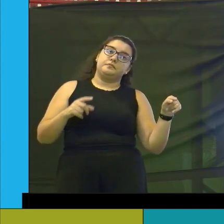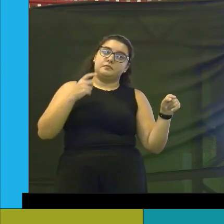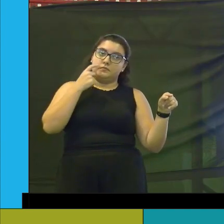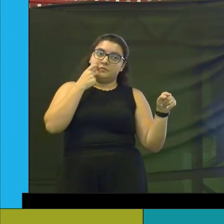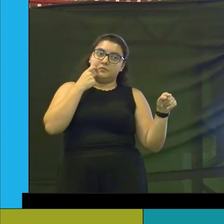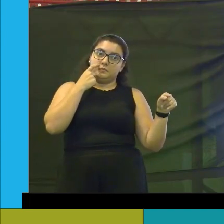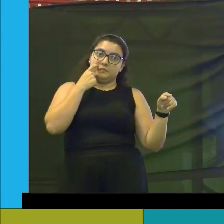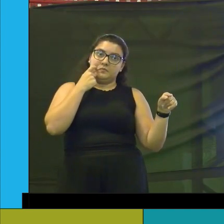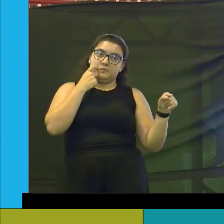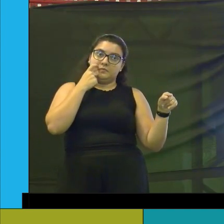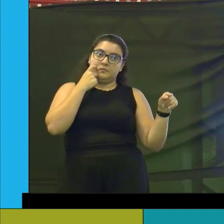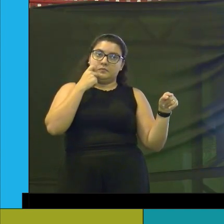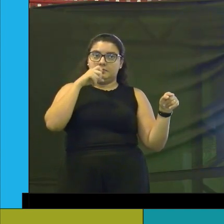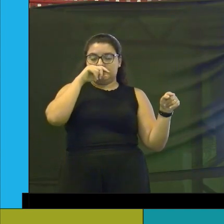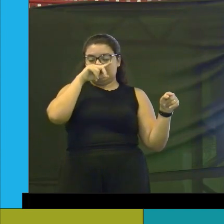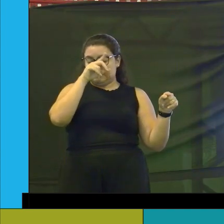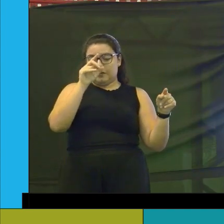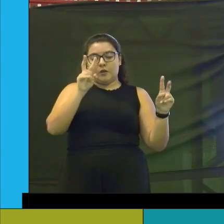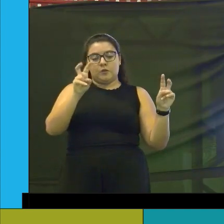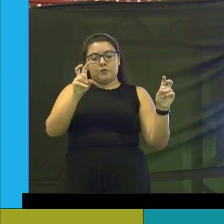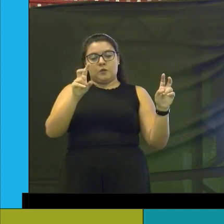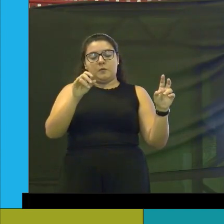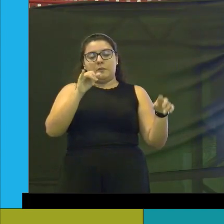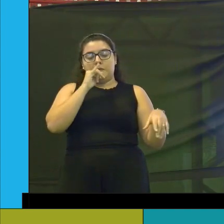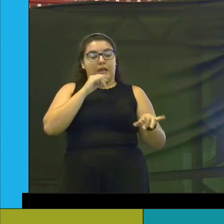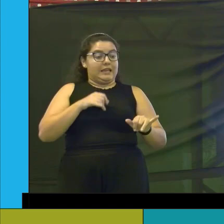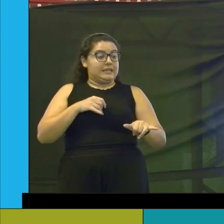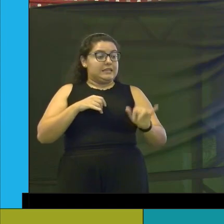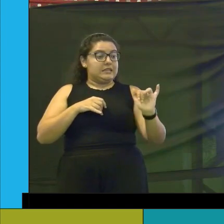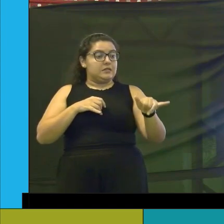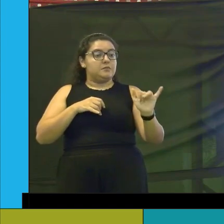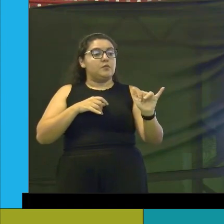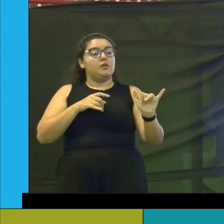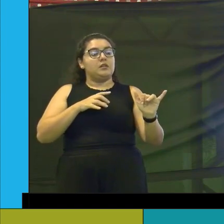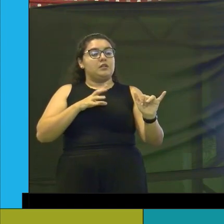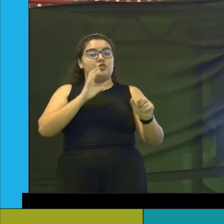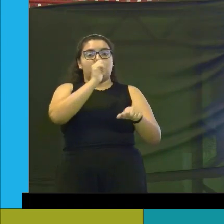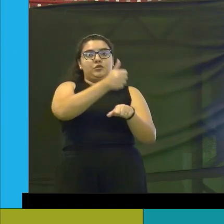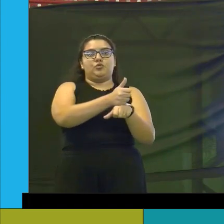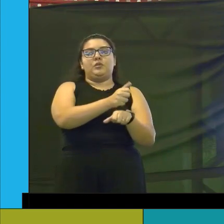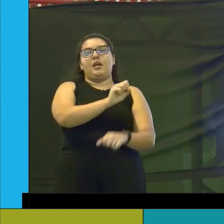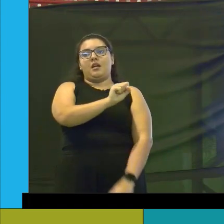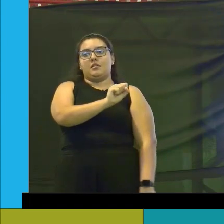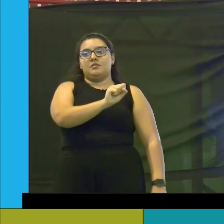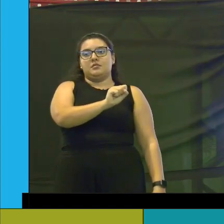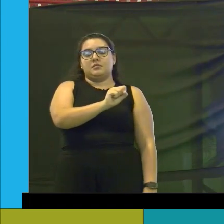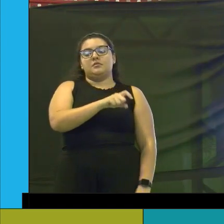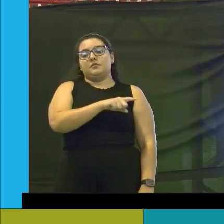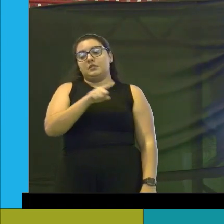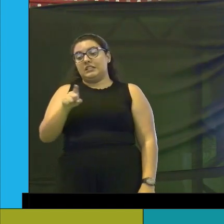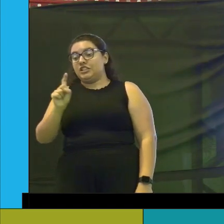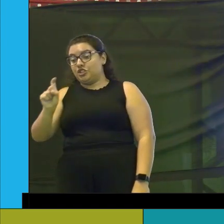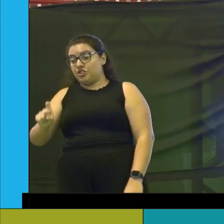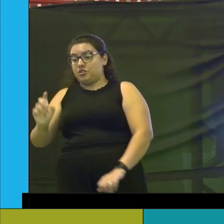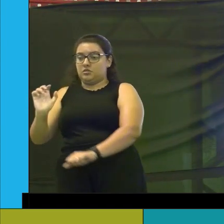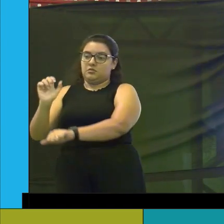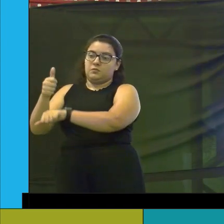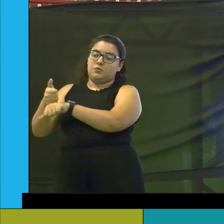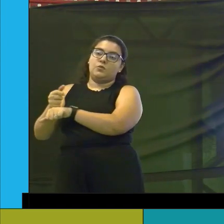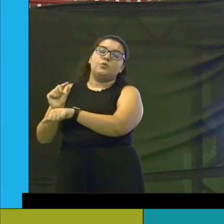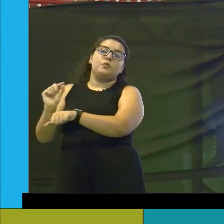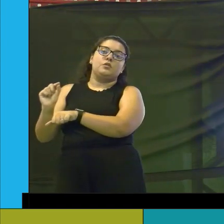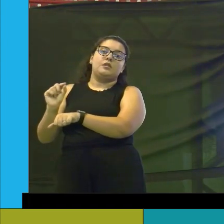certo? No lugar aqui da posição, do y, nós temos o s. No lugar do x, nós temos